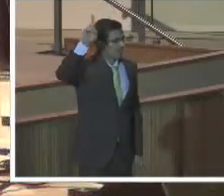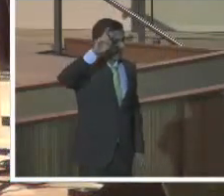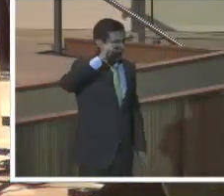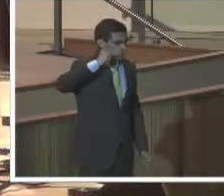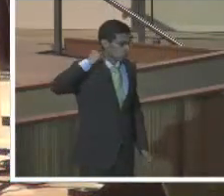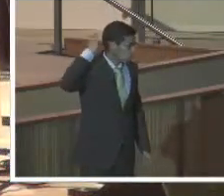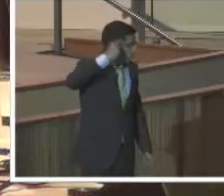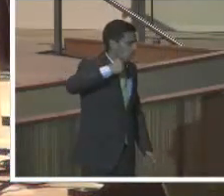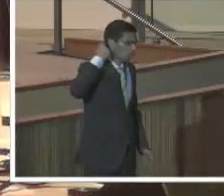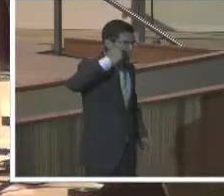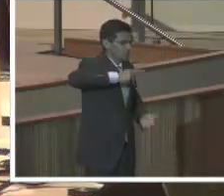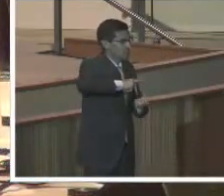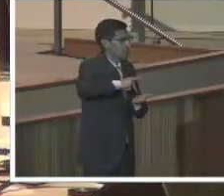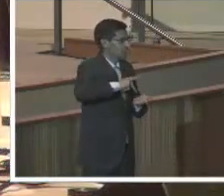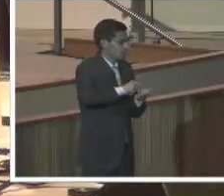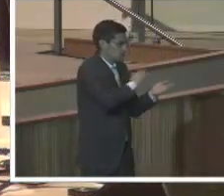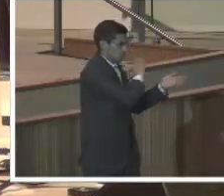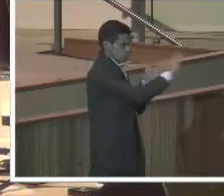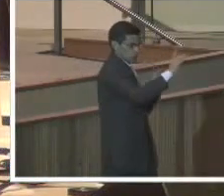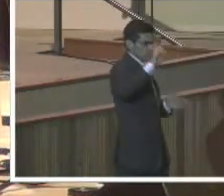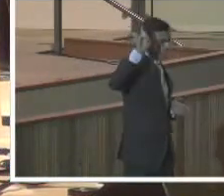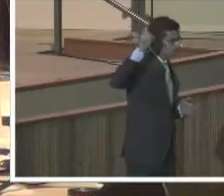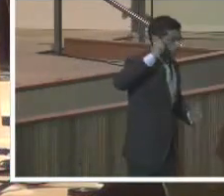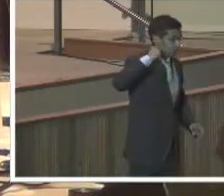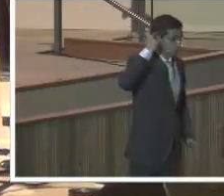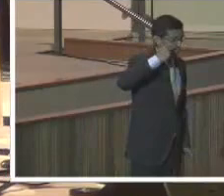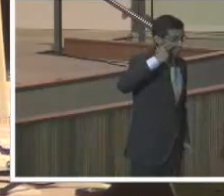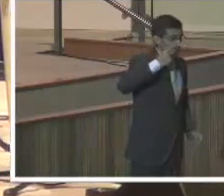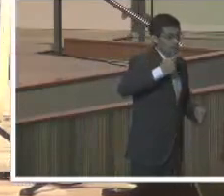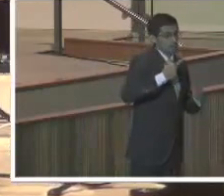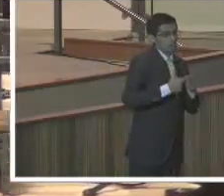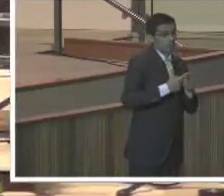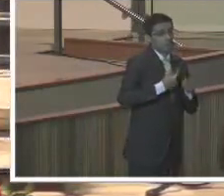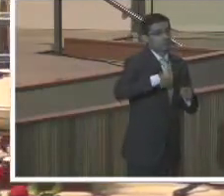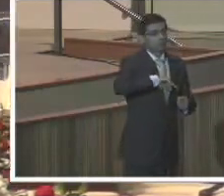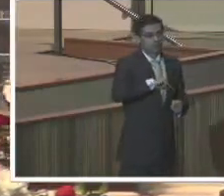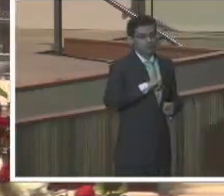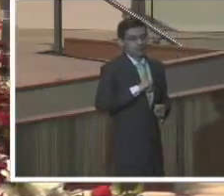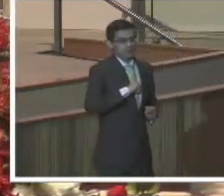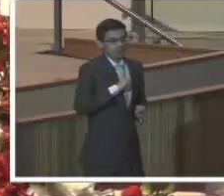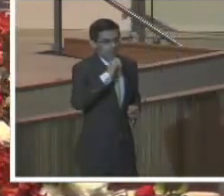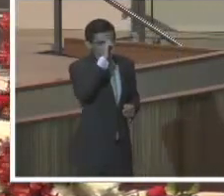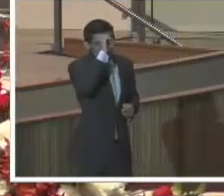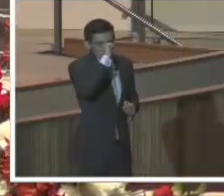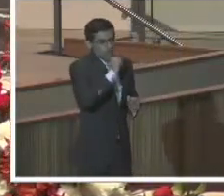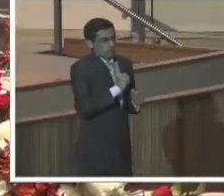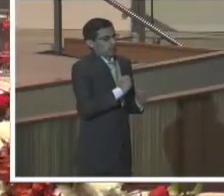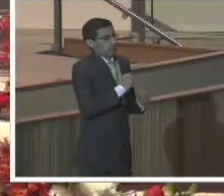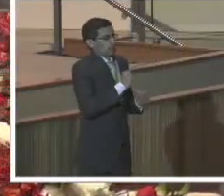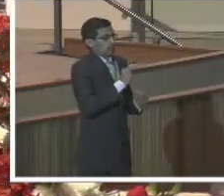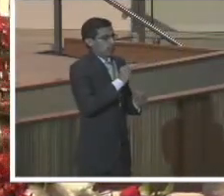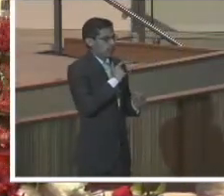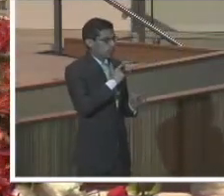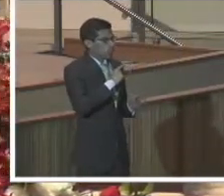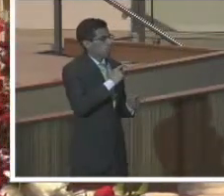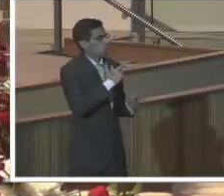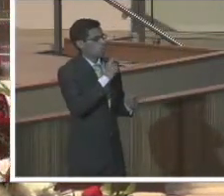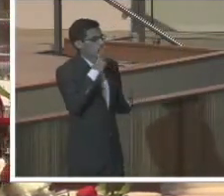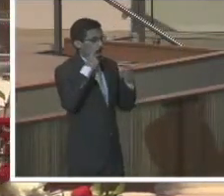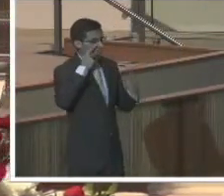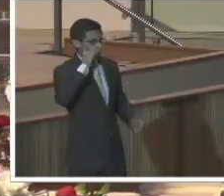loucura. E é interessante os contextos, porque a gente foge de Deus. Eu me lembro do profeta Jonas.